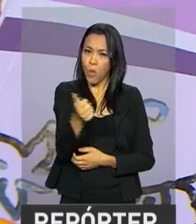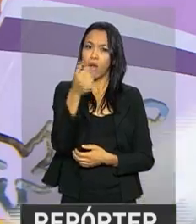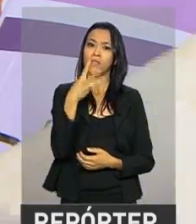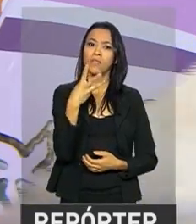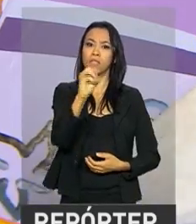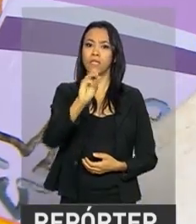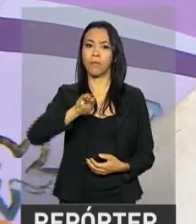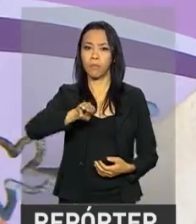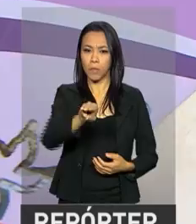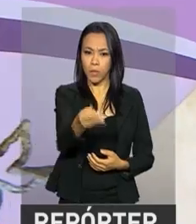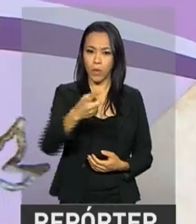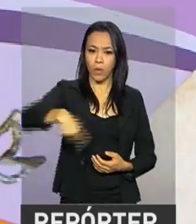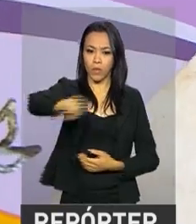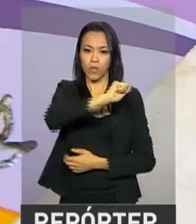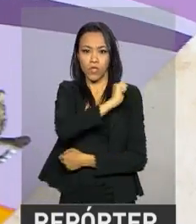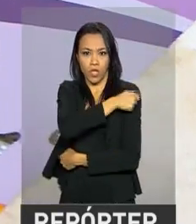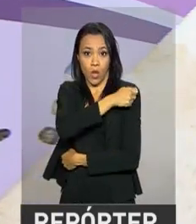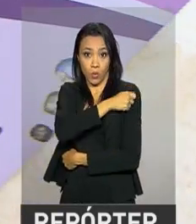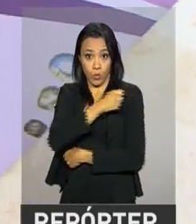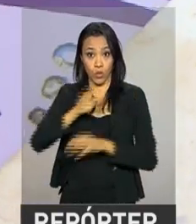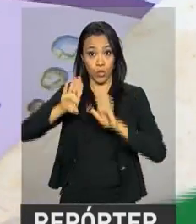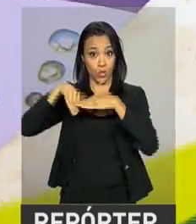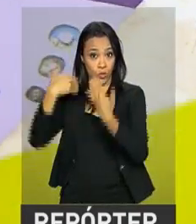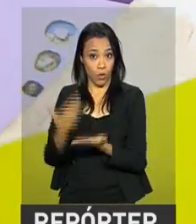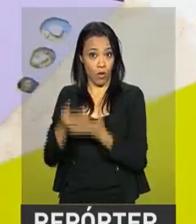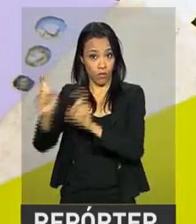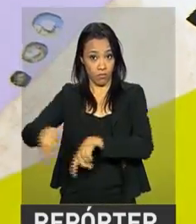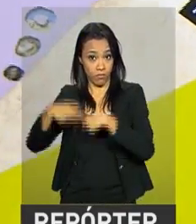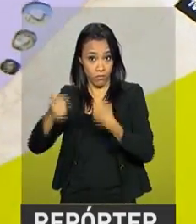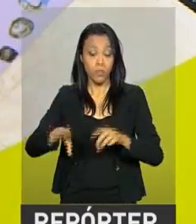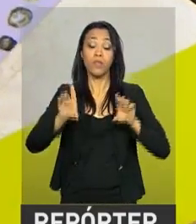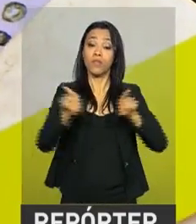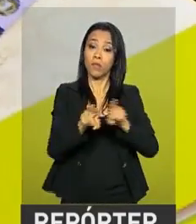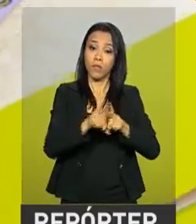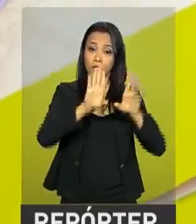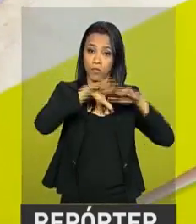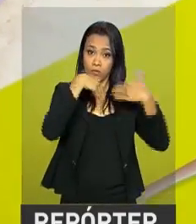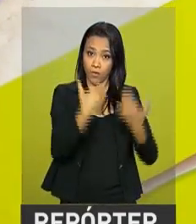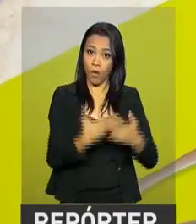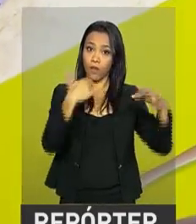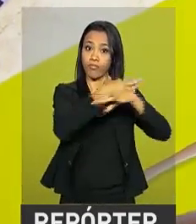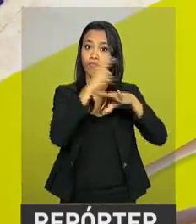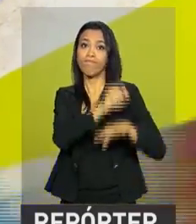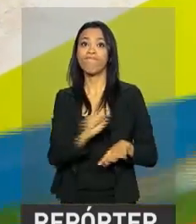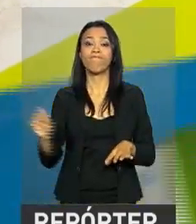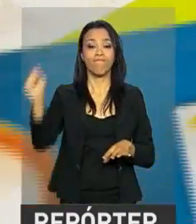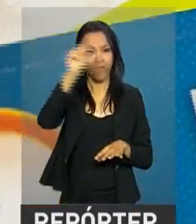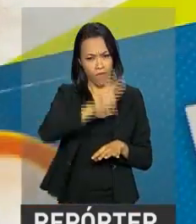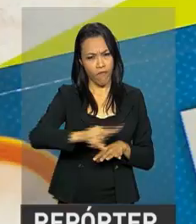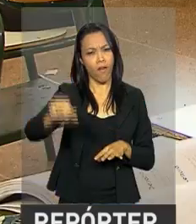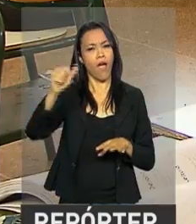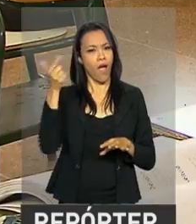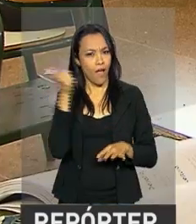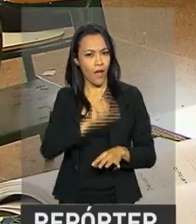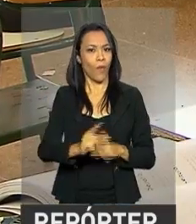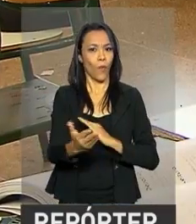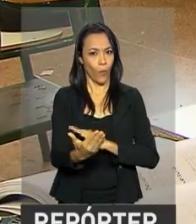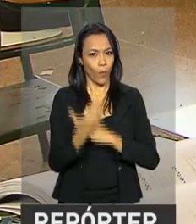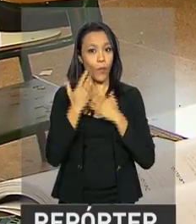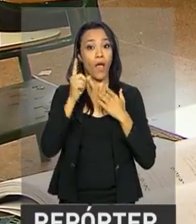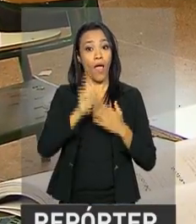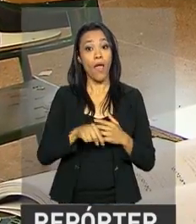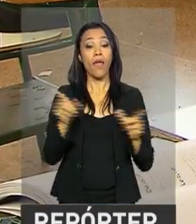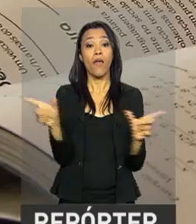de alunos de escolas rurais e urbanas vão ser beneficiados o valor será repassado ao fpm